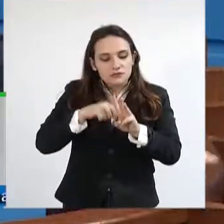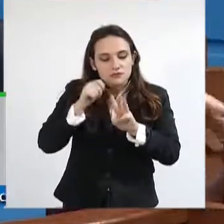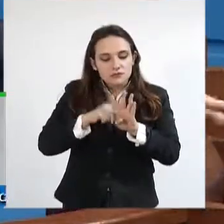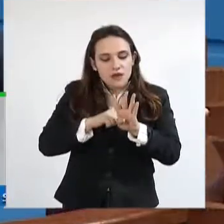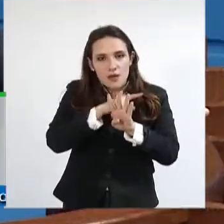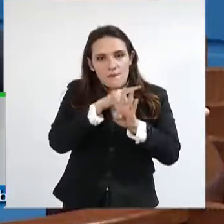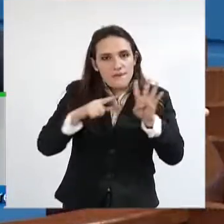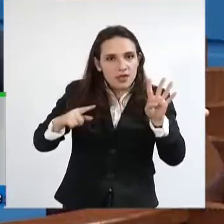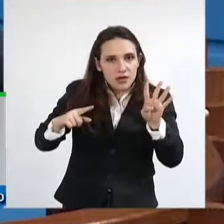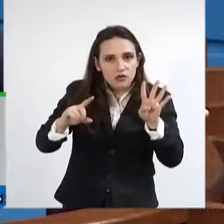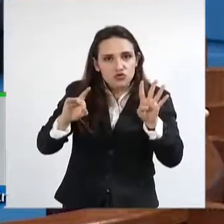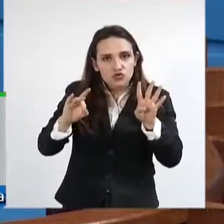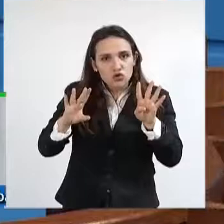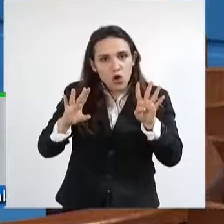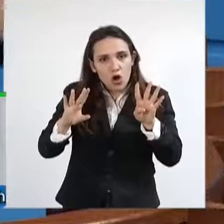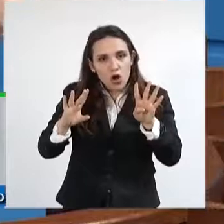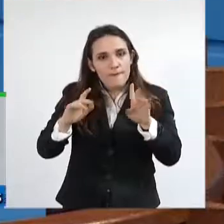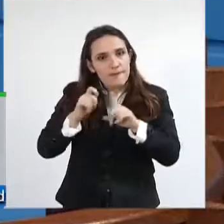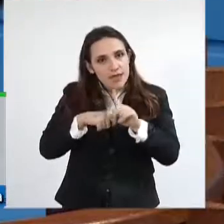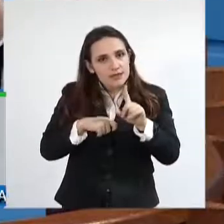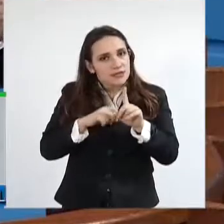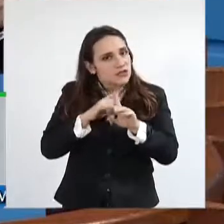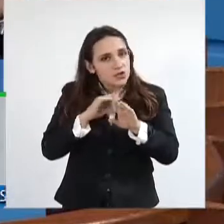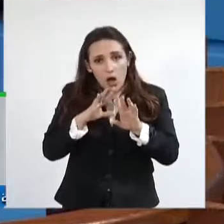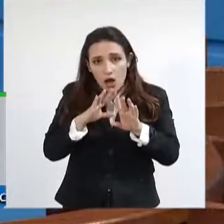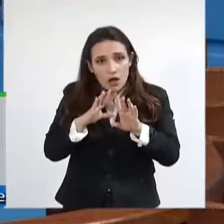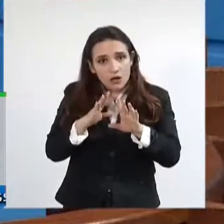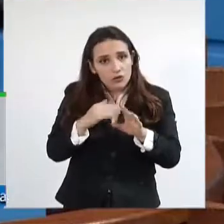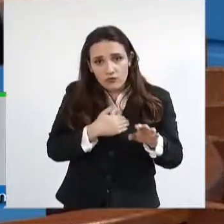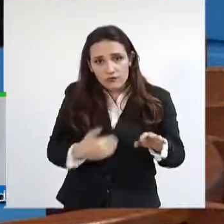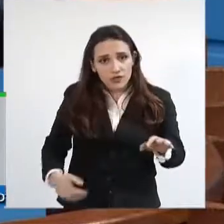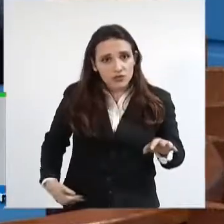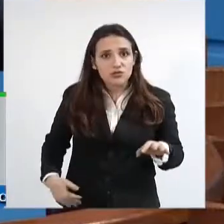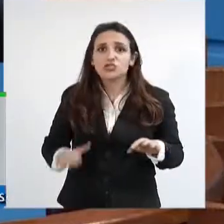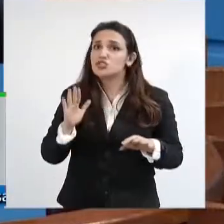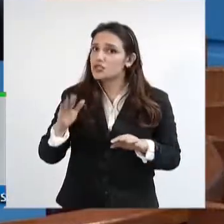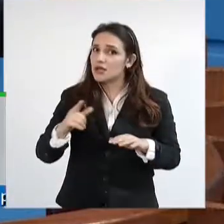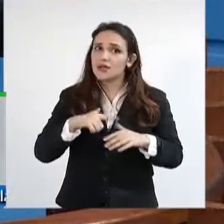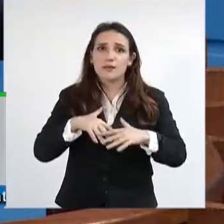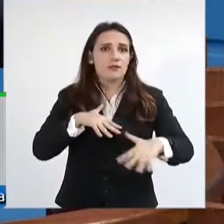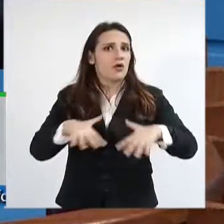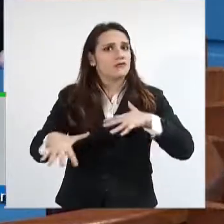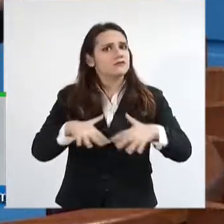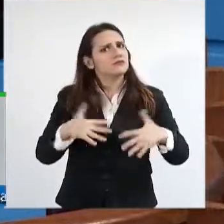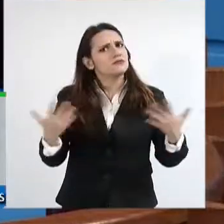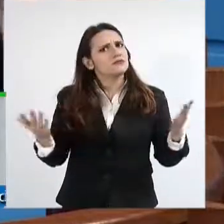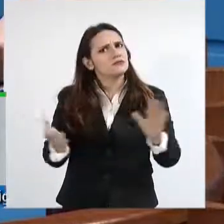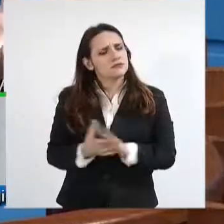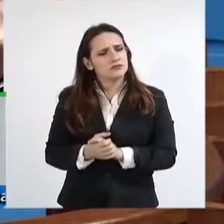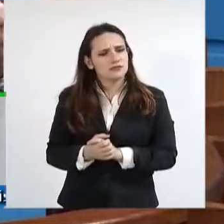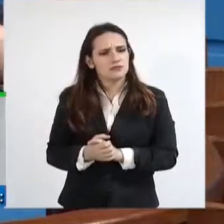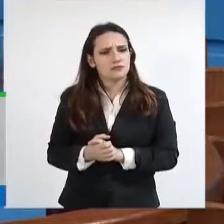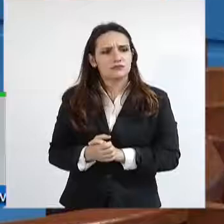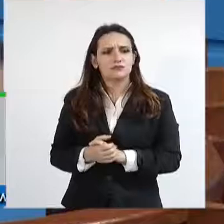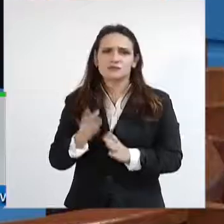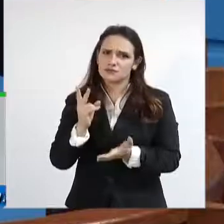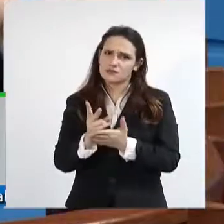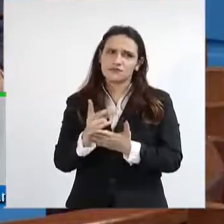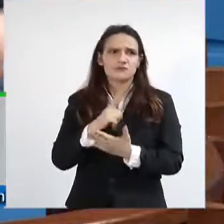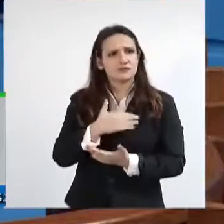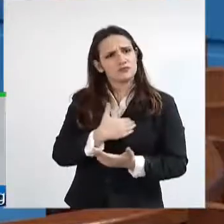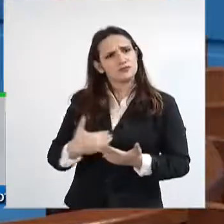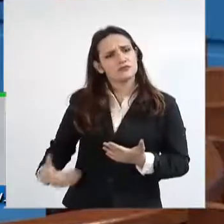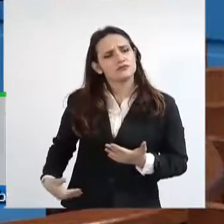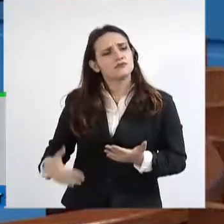de existência. 4 meses e meio que esse governo está aí. Todo governo que entra, ele